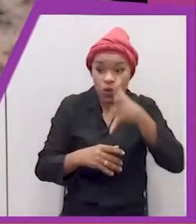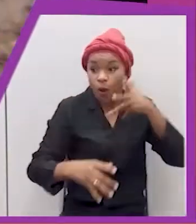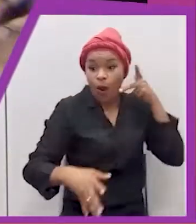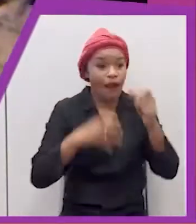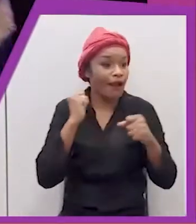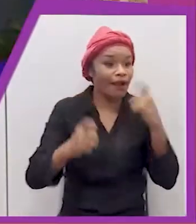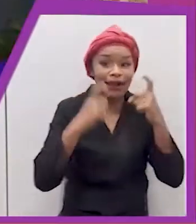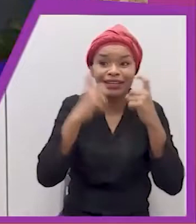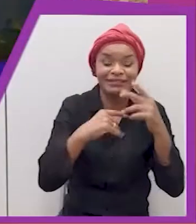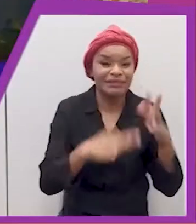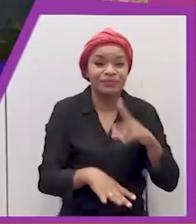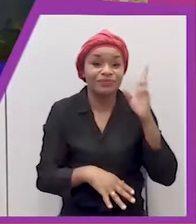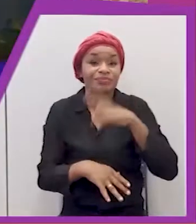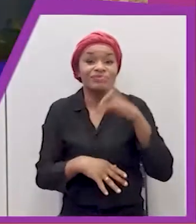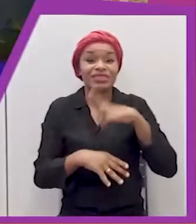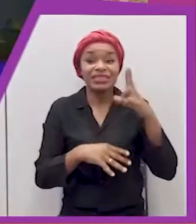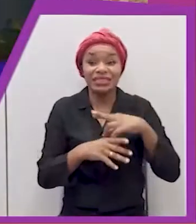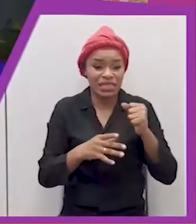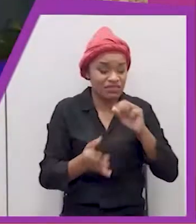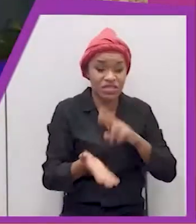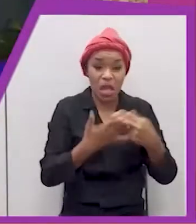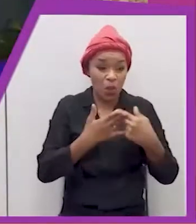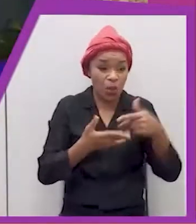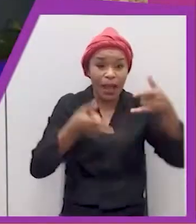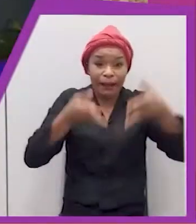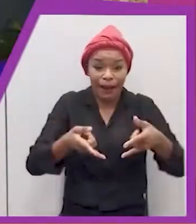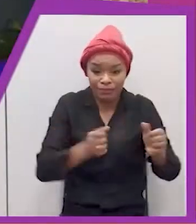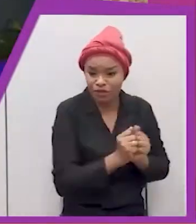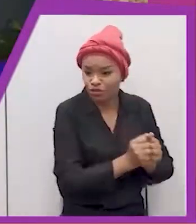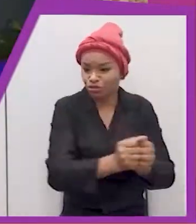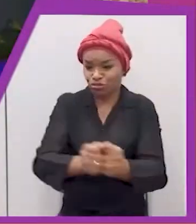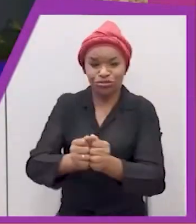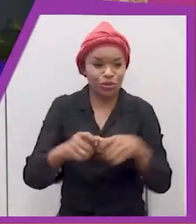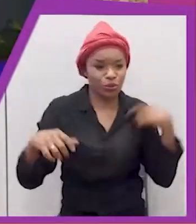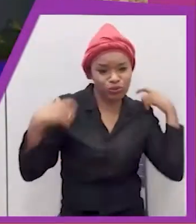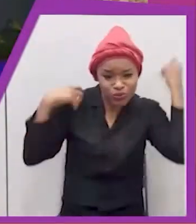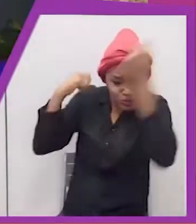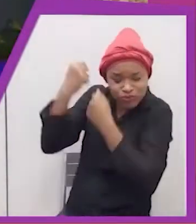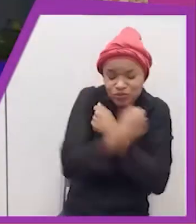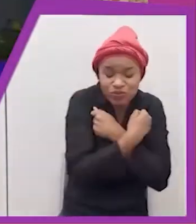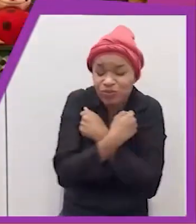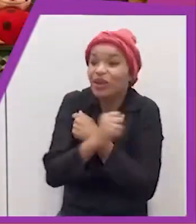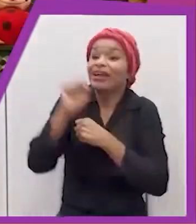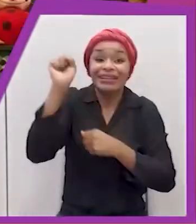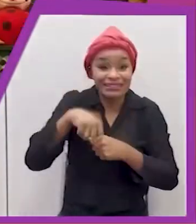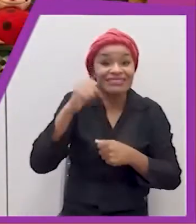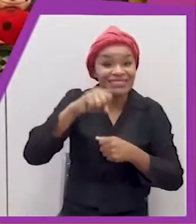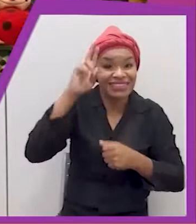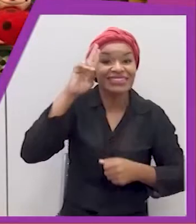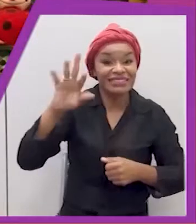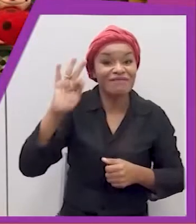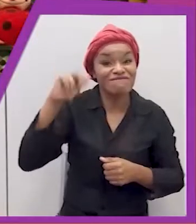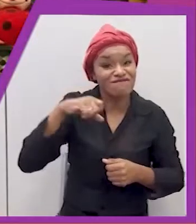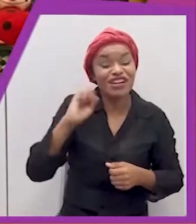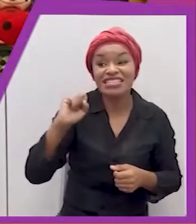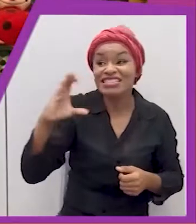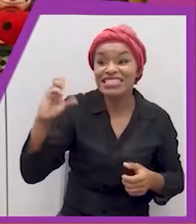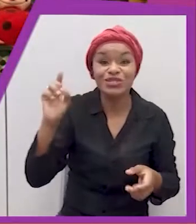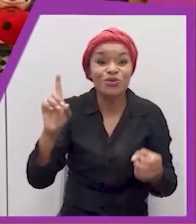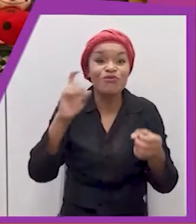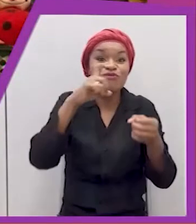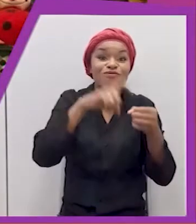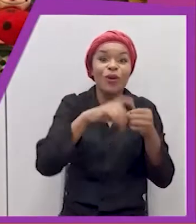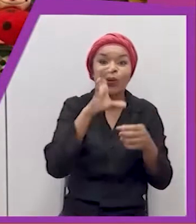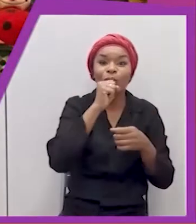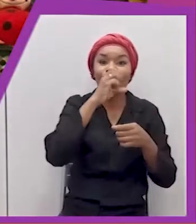mesmo saiu da cama era assim o seu Francisco de volta à padaria fazendo seus pãezinhos